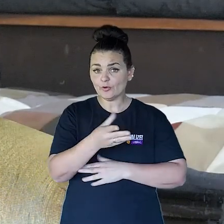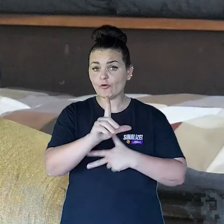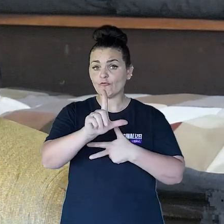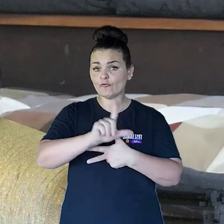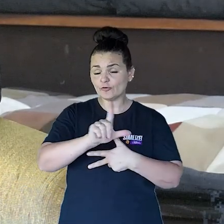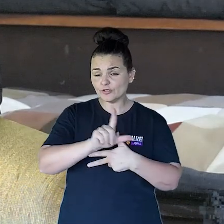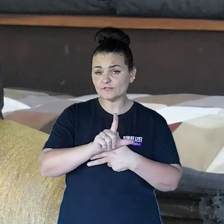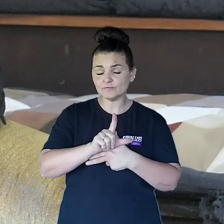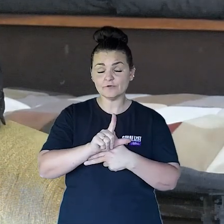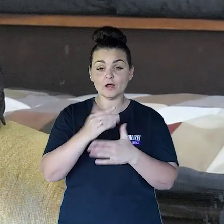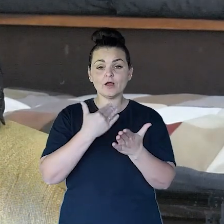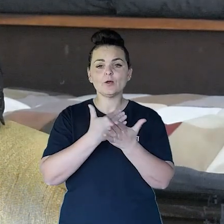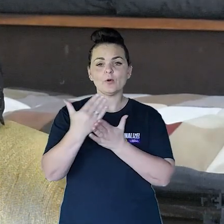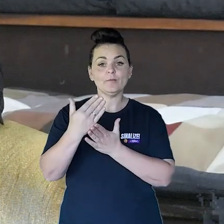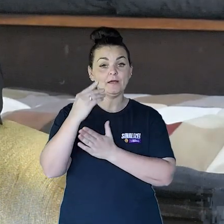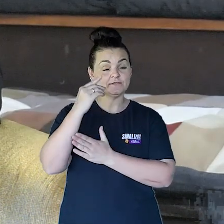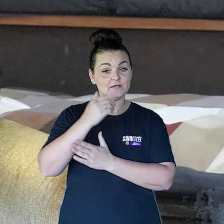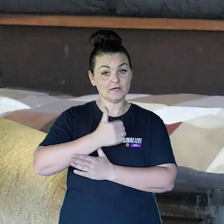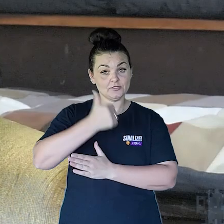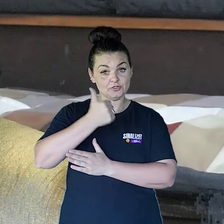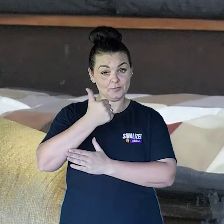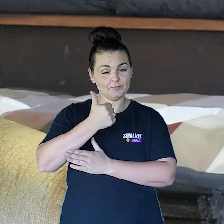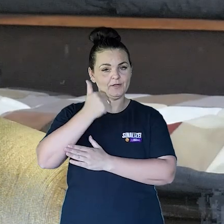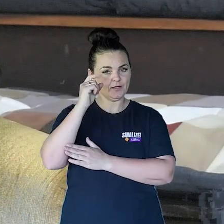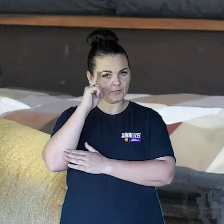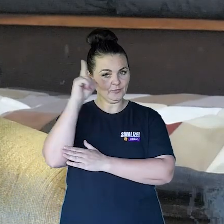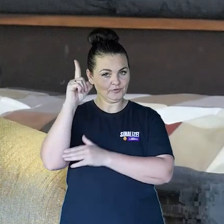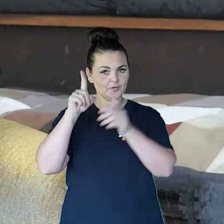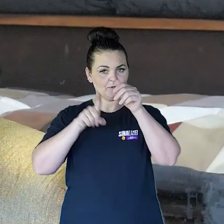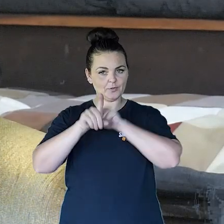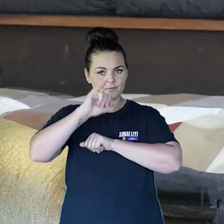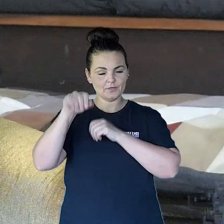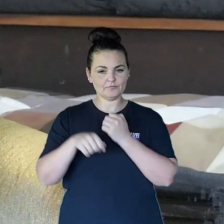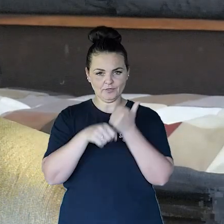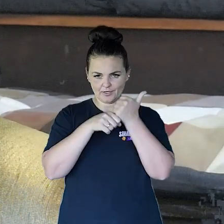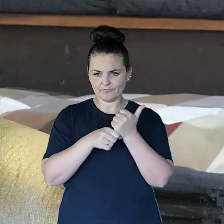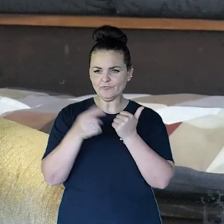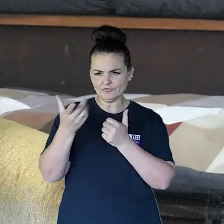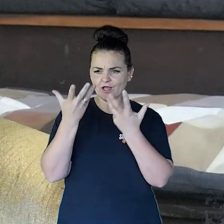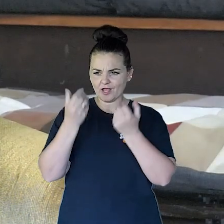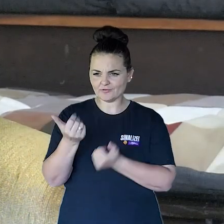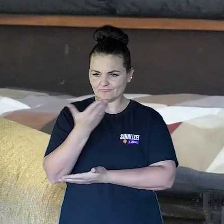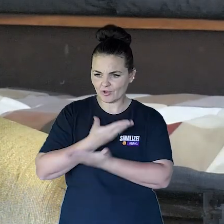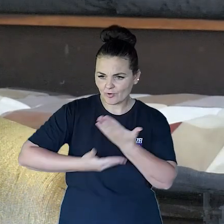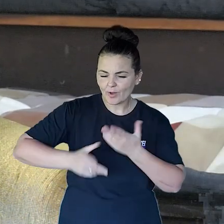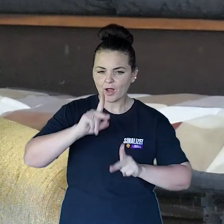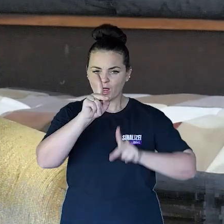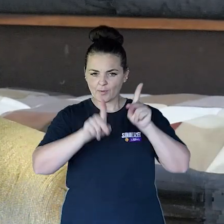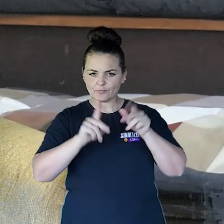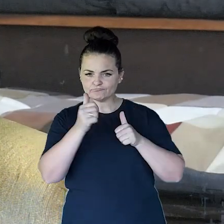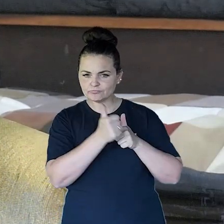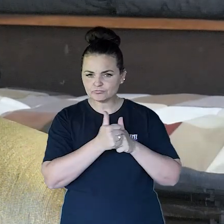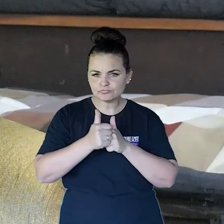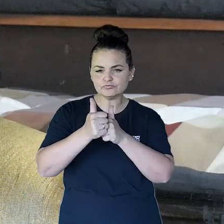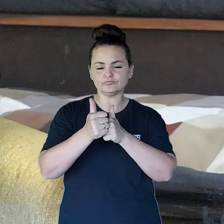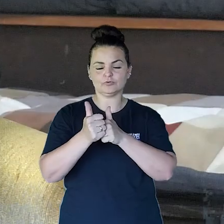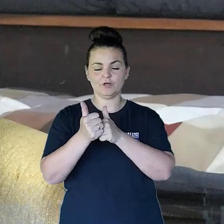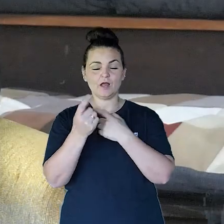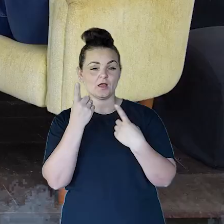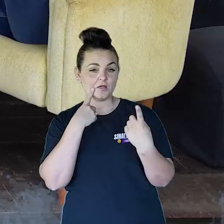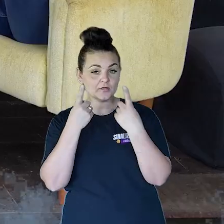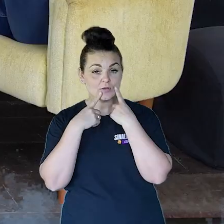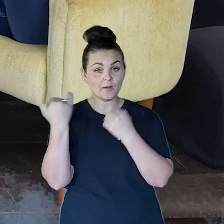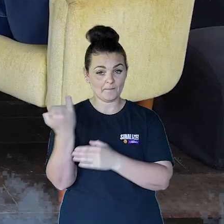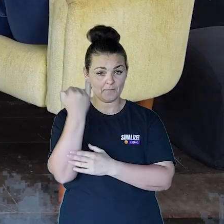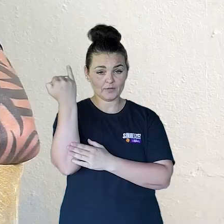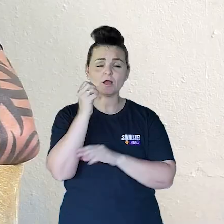que começa dia 1º de janeiro. Está pronto para compartilhar com a gente e com a população que nos acompanha esse diálogo tão